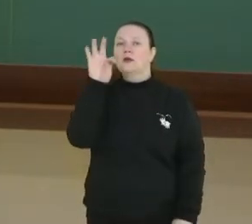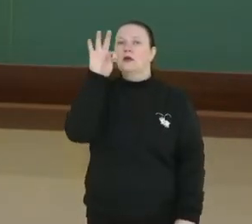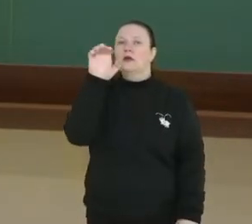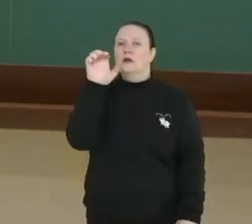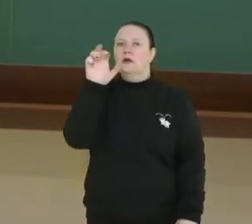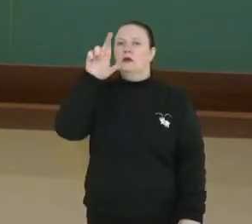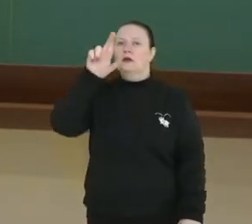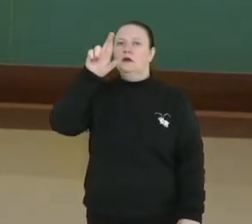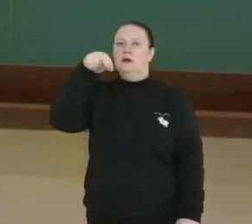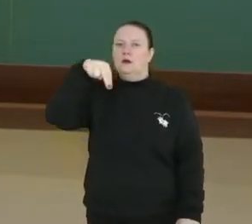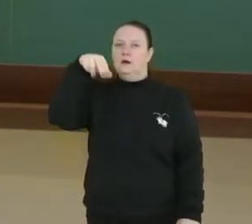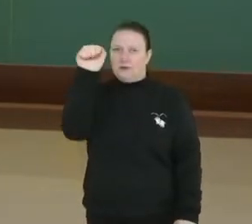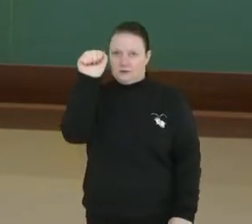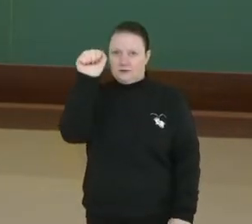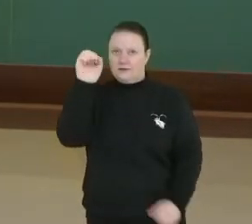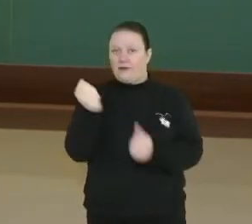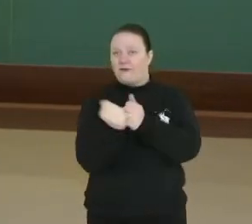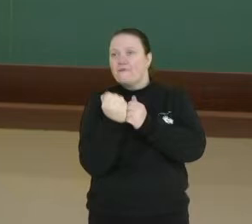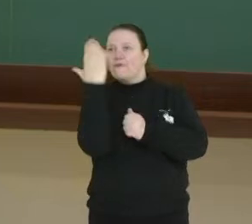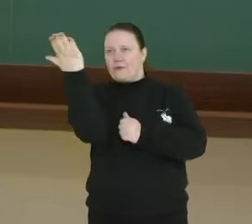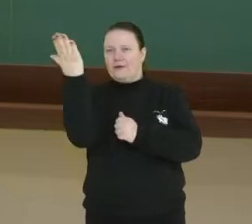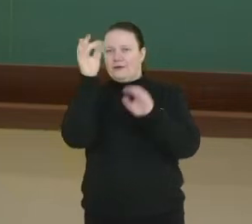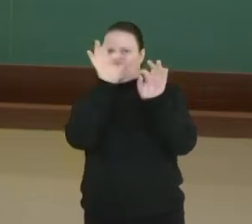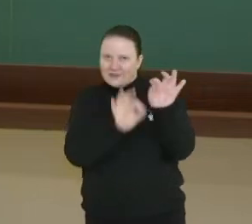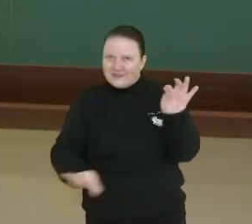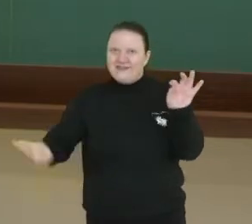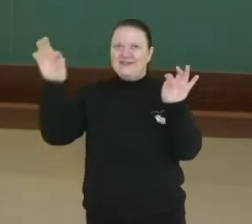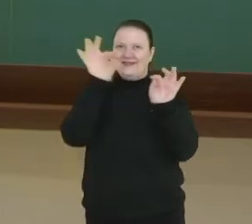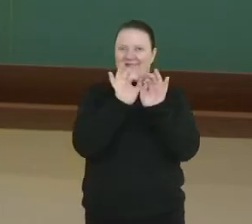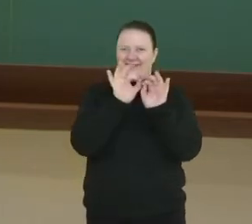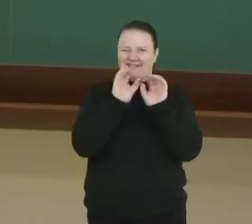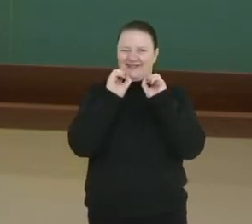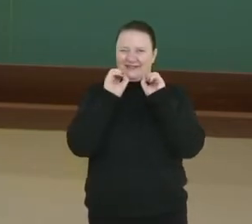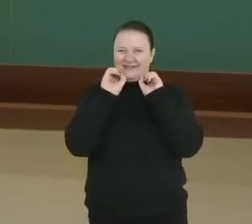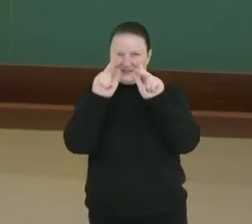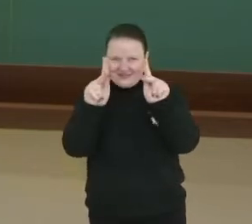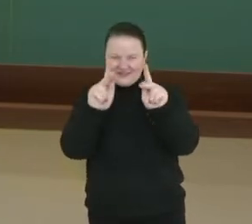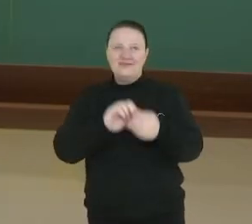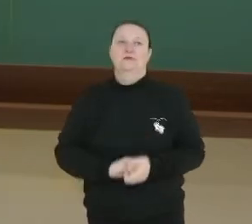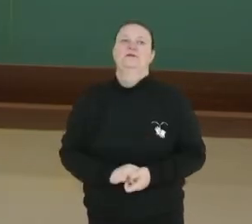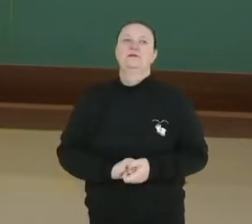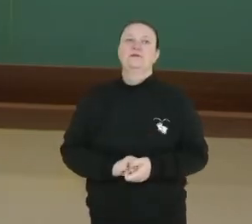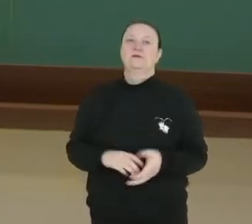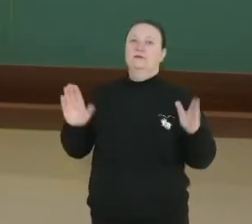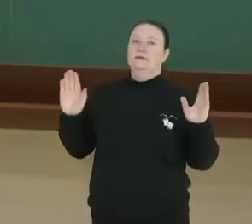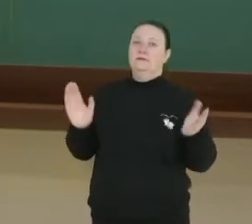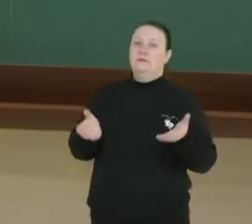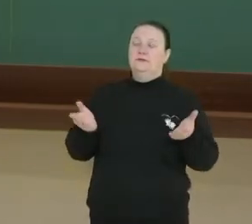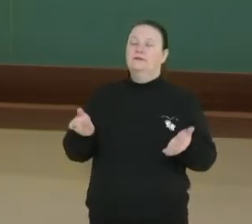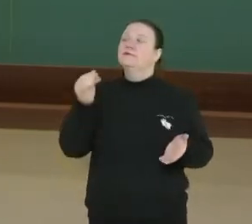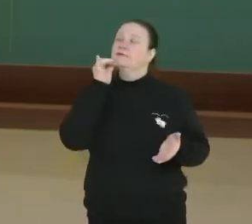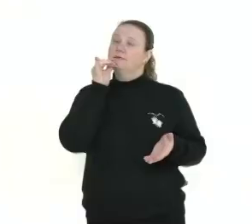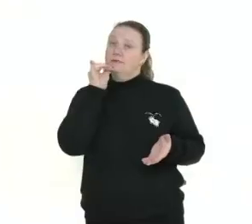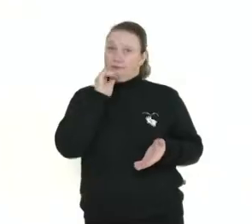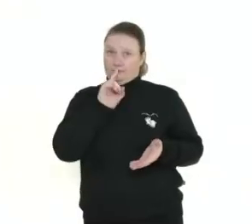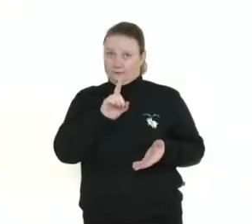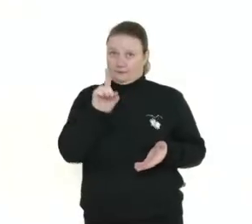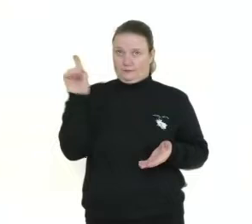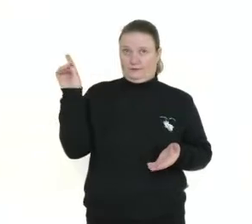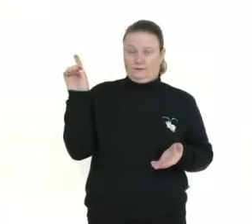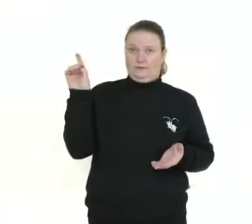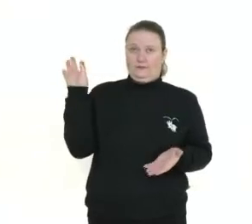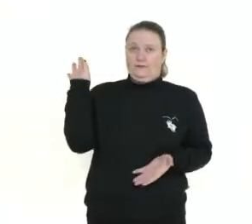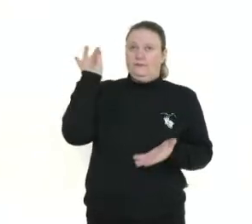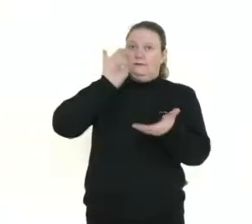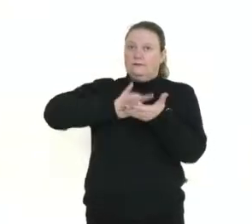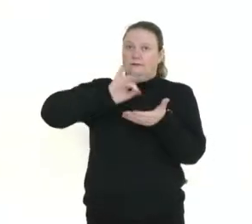é externa à circunferência. Tranquilo? Joia! Então agora vamos ver um exemplo aqui.